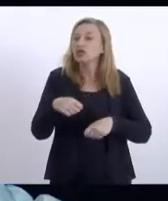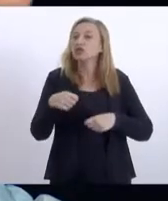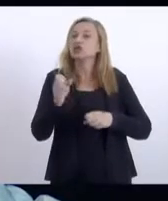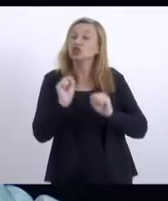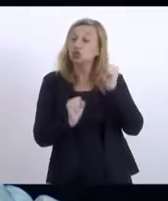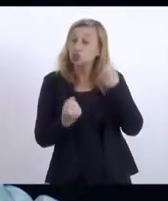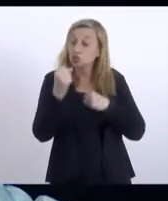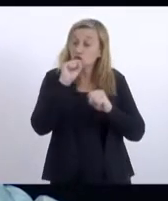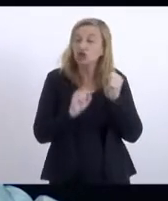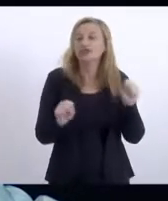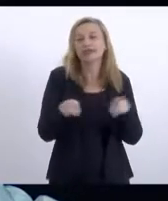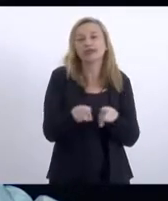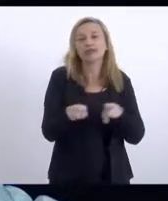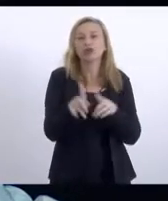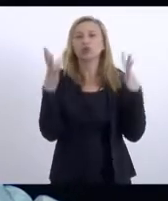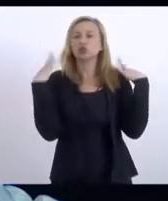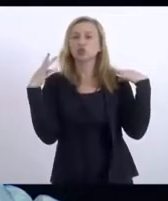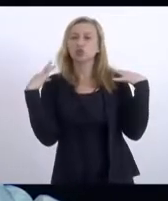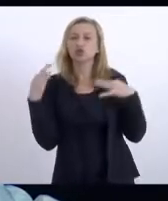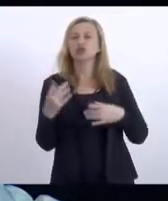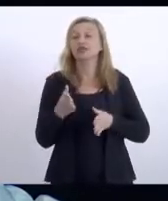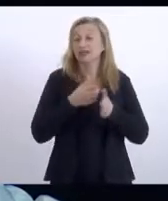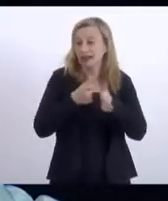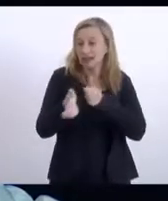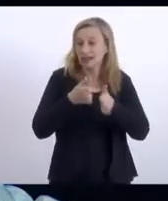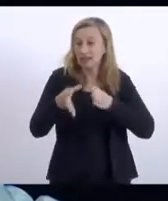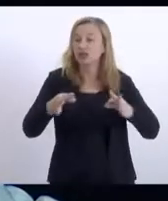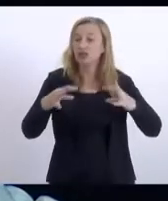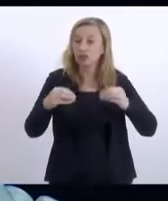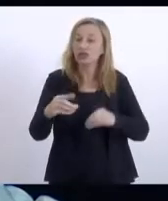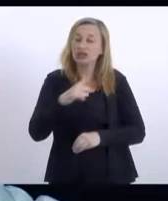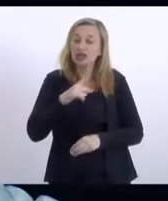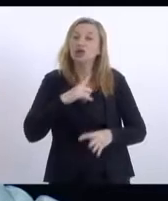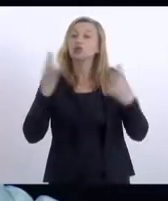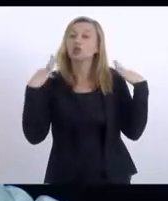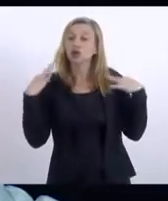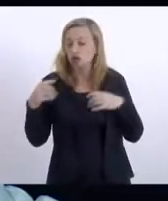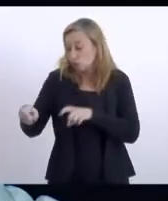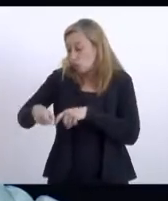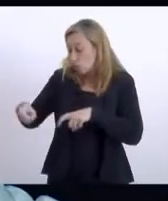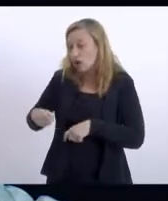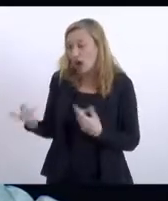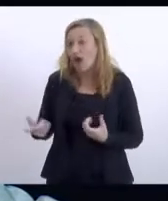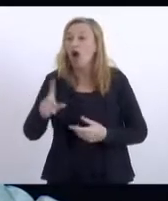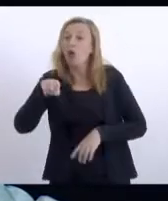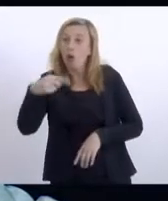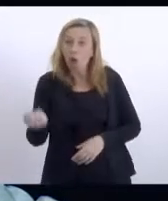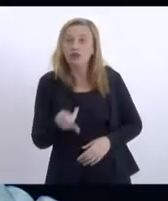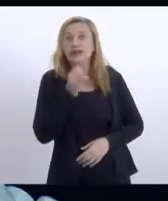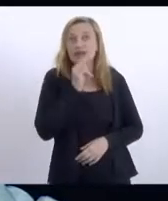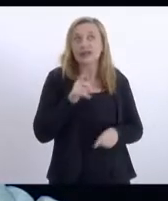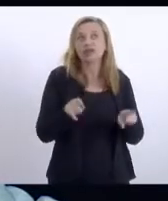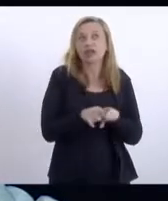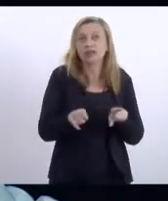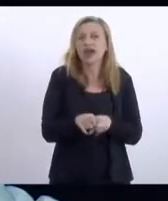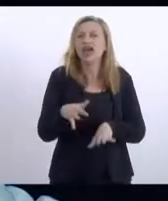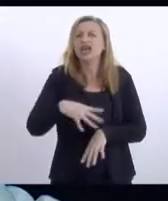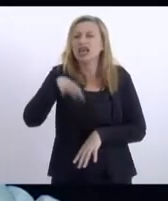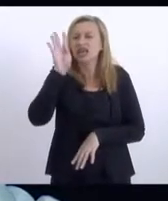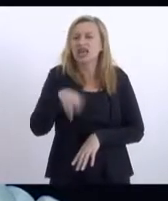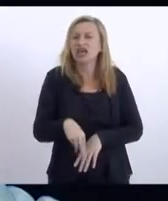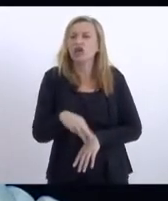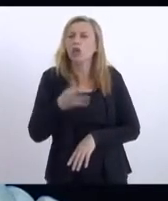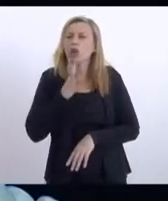e o turismo rural. Você tendo acesso, você tem o turismo rural. Eu citei ontem o exemplo, vou citar de novo, quem conhece aqui é a Pedra